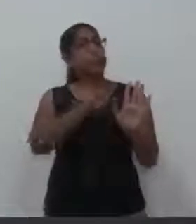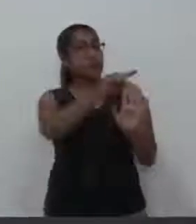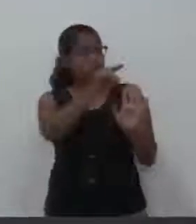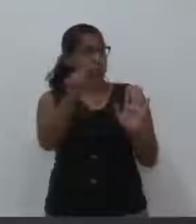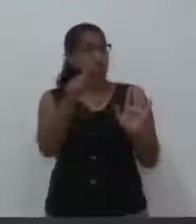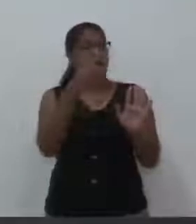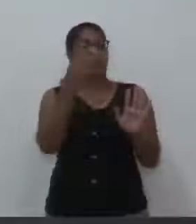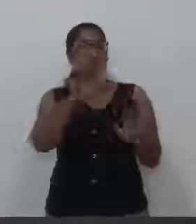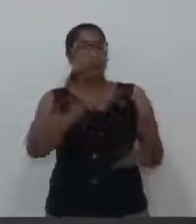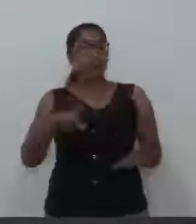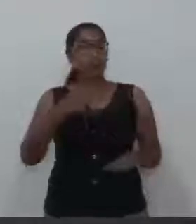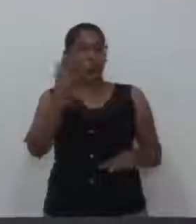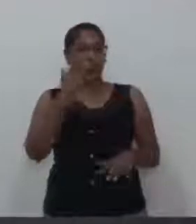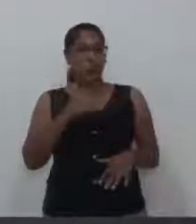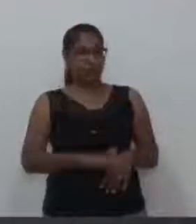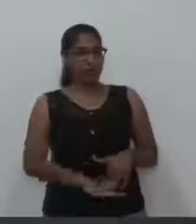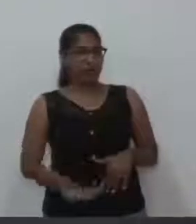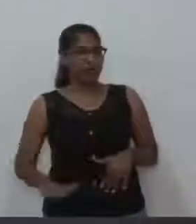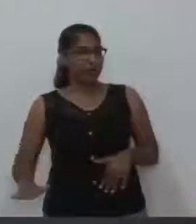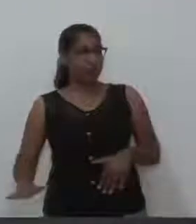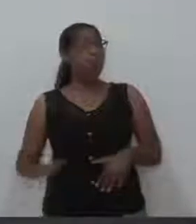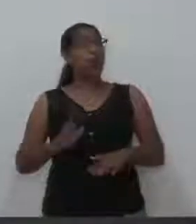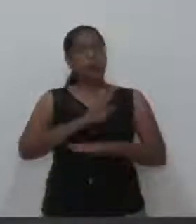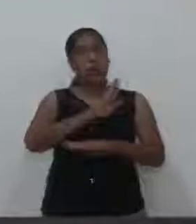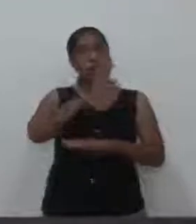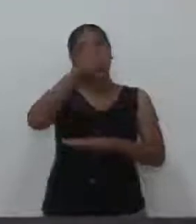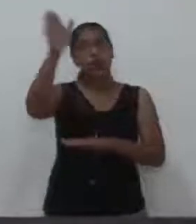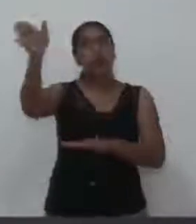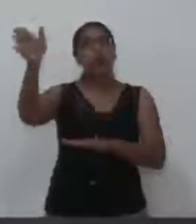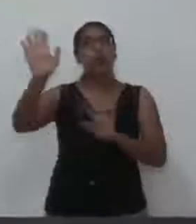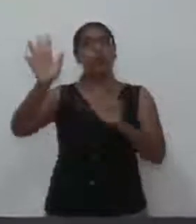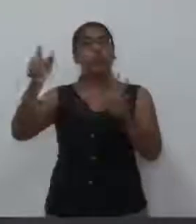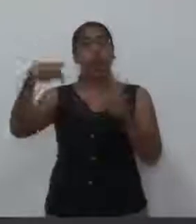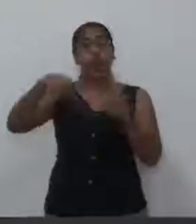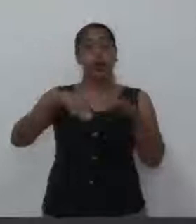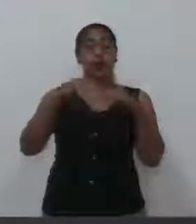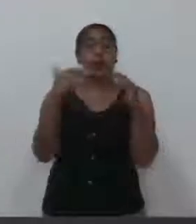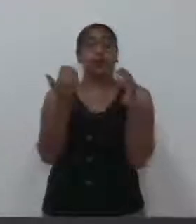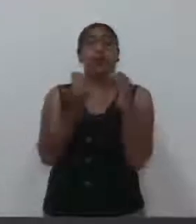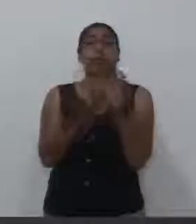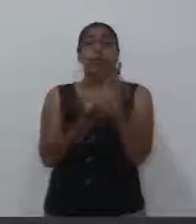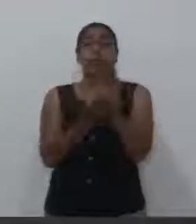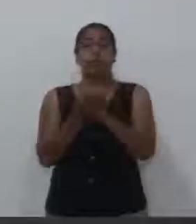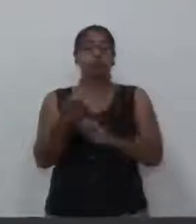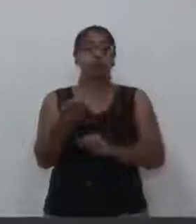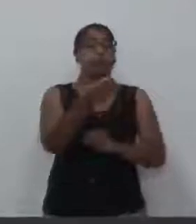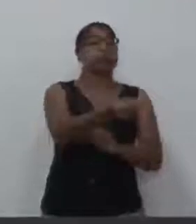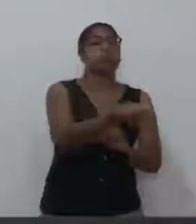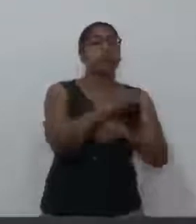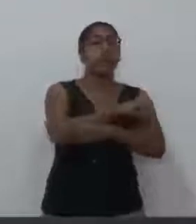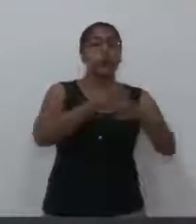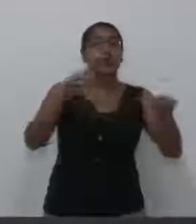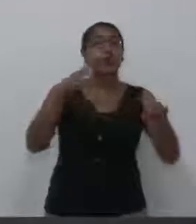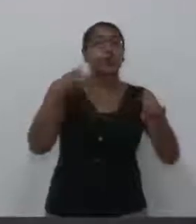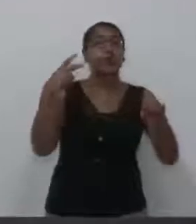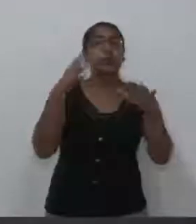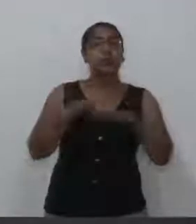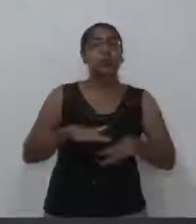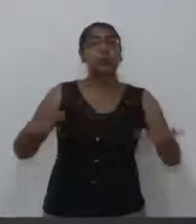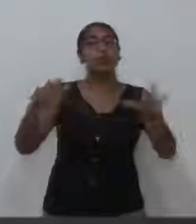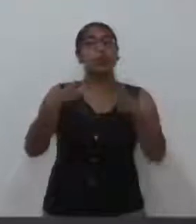efetivamente, acho que já até provocaram essa casa, deram entrada aqui, né, pelo menos para os vereadores tomarem conhecimento. Eles sabem que não